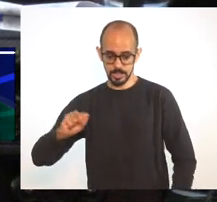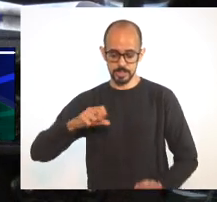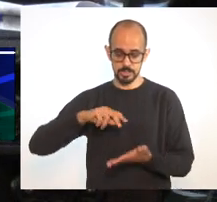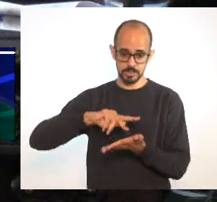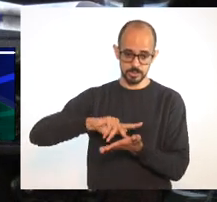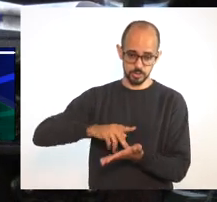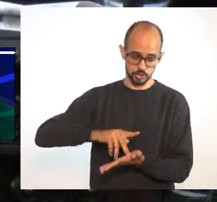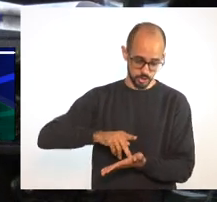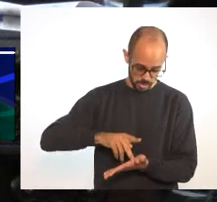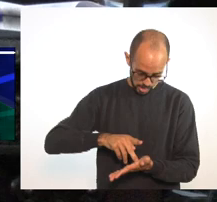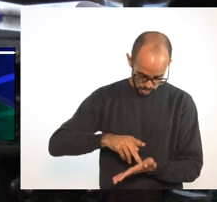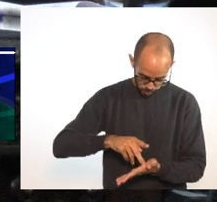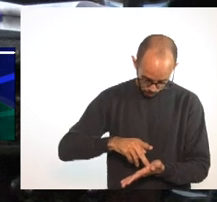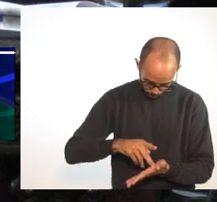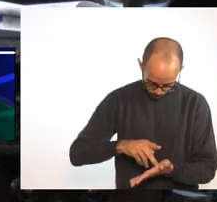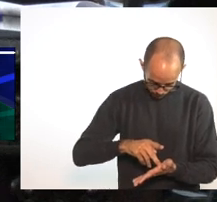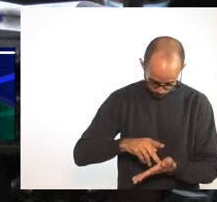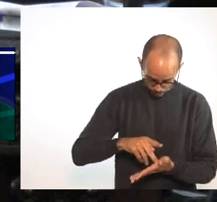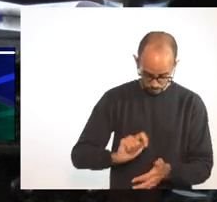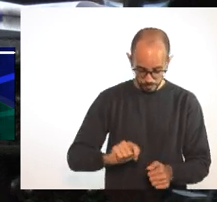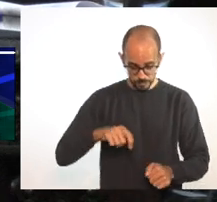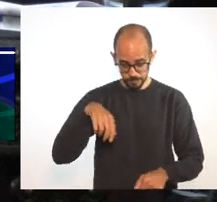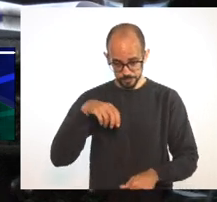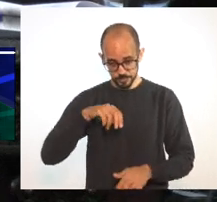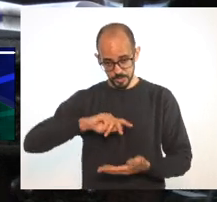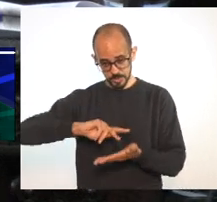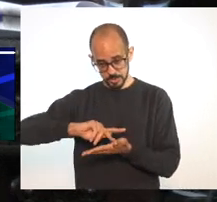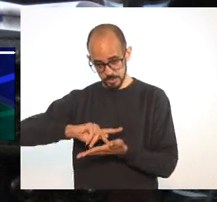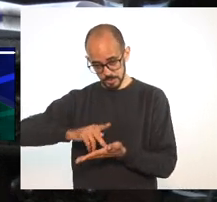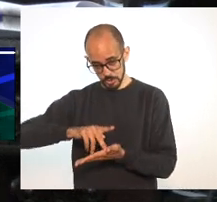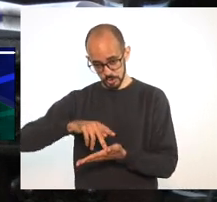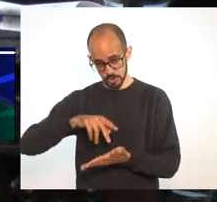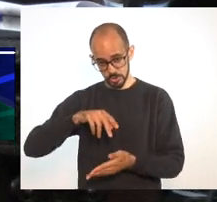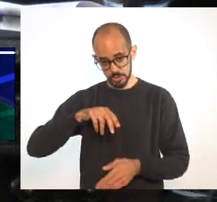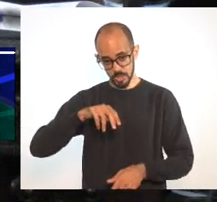Sindical, Sindi FRJ,